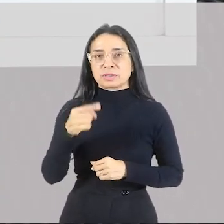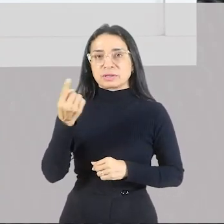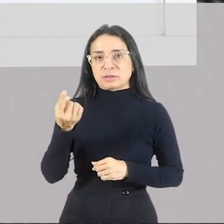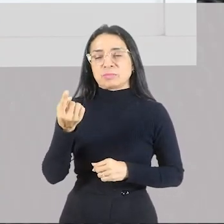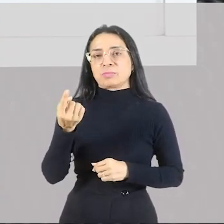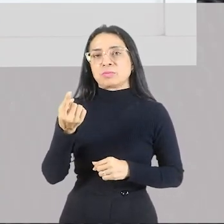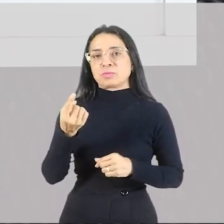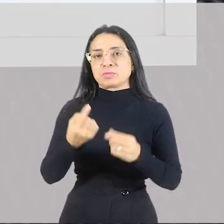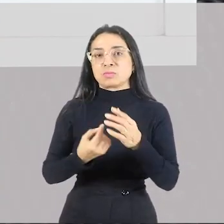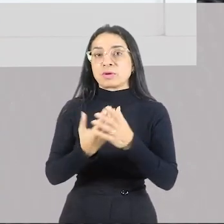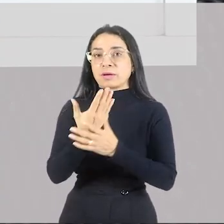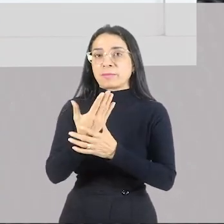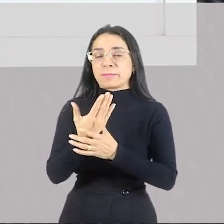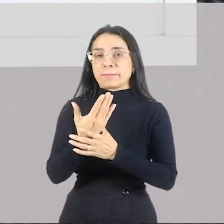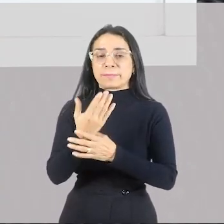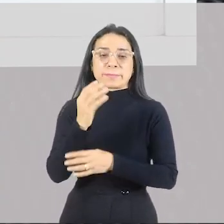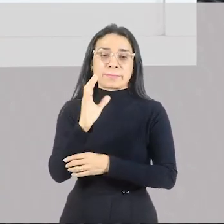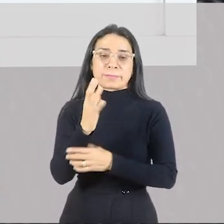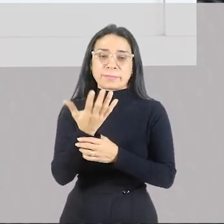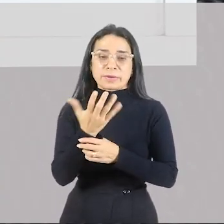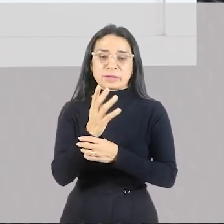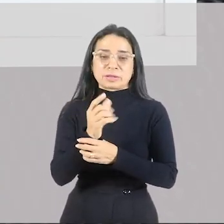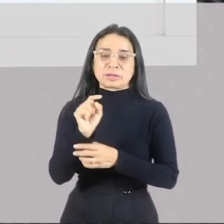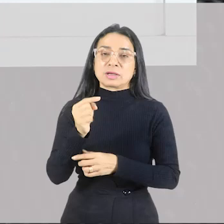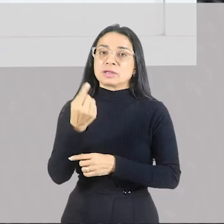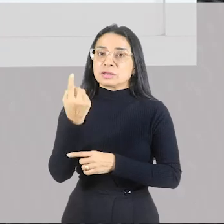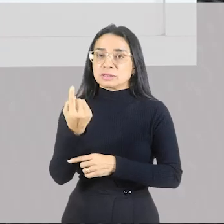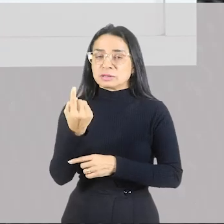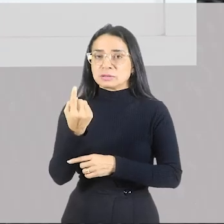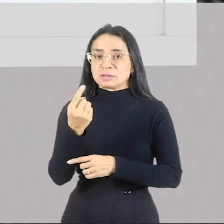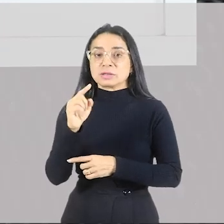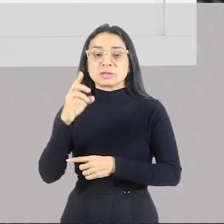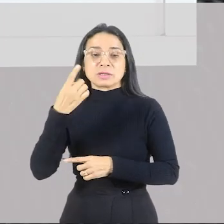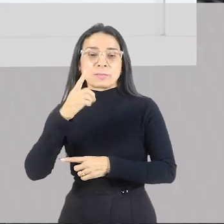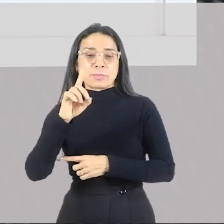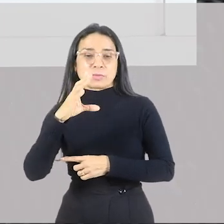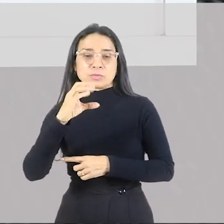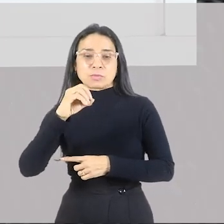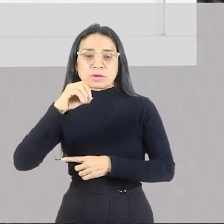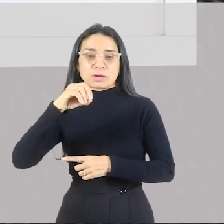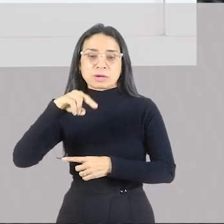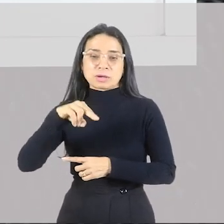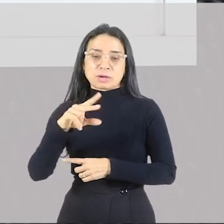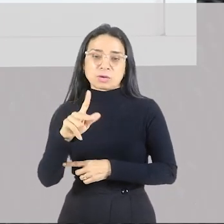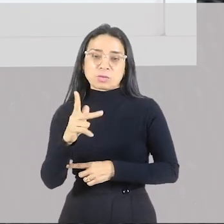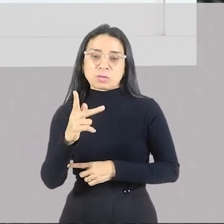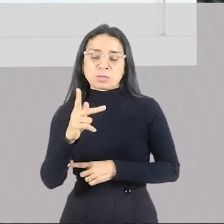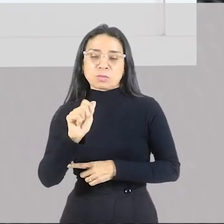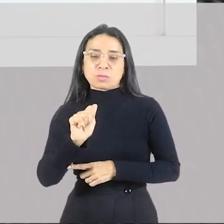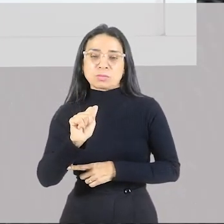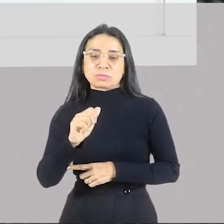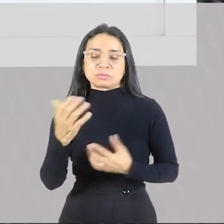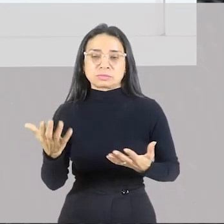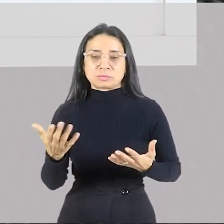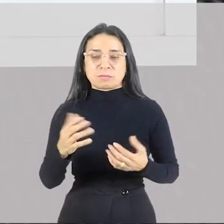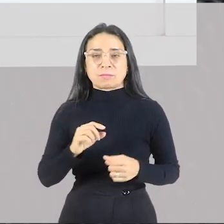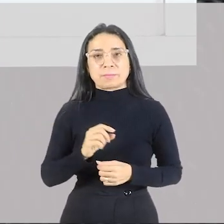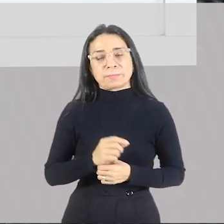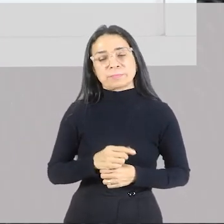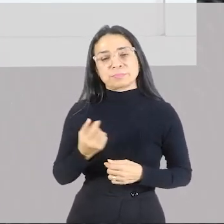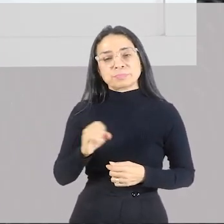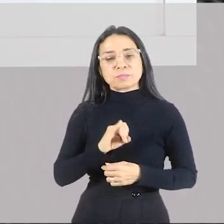planta, depois ele vai retirar uma concha. Aí você vai fazer o seguinte, então, se ele vai